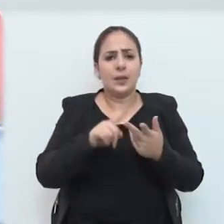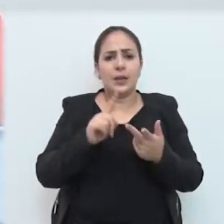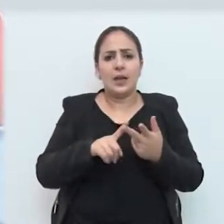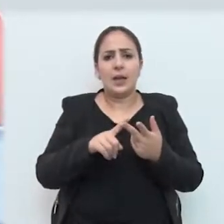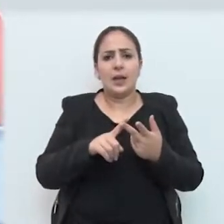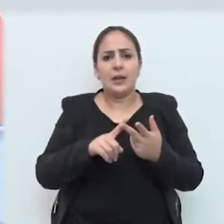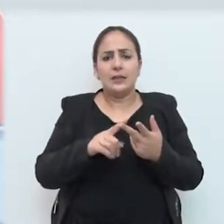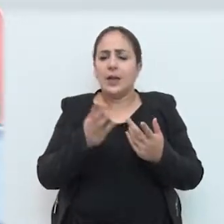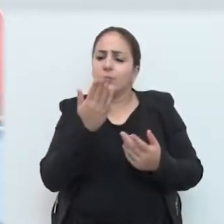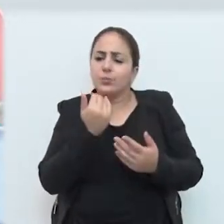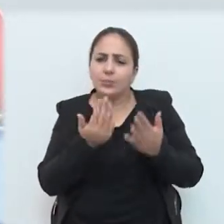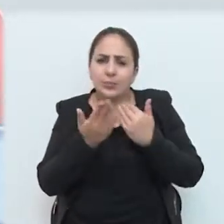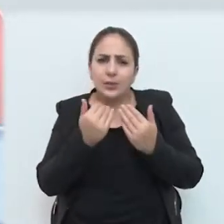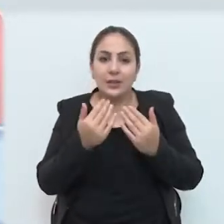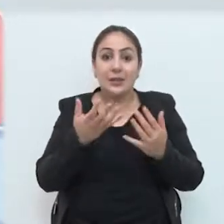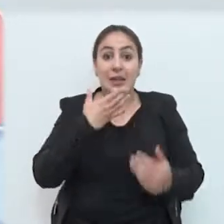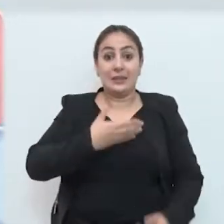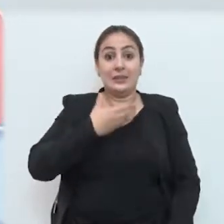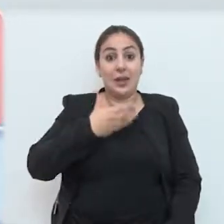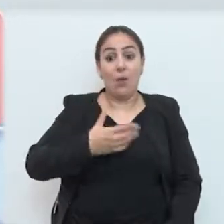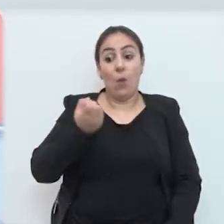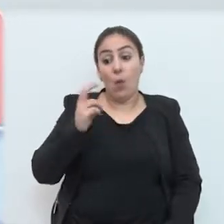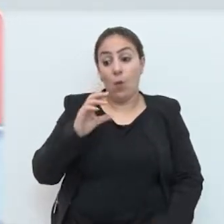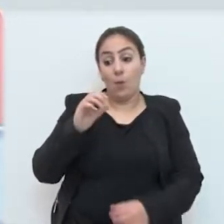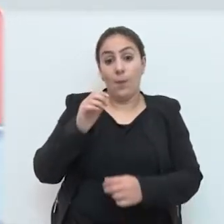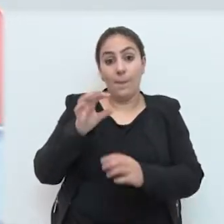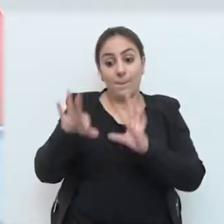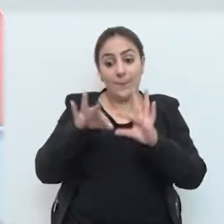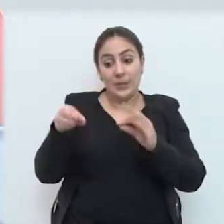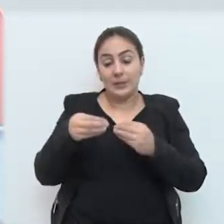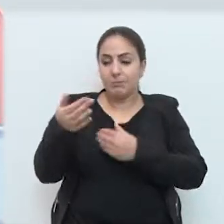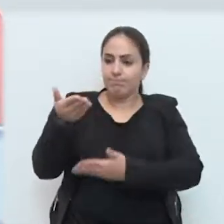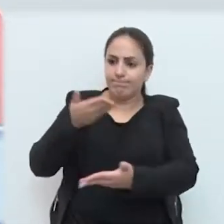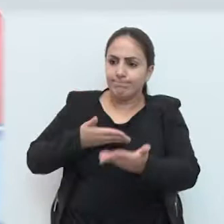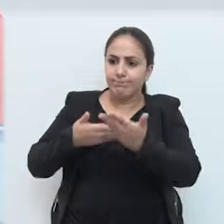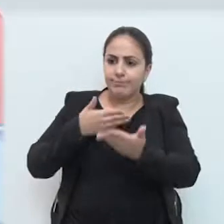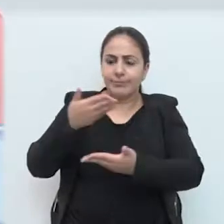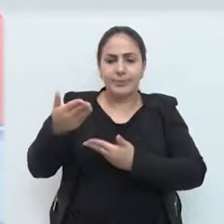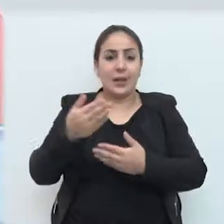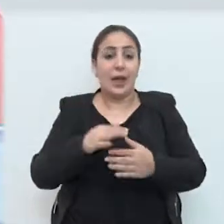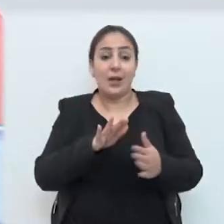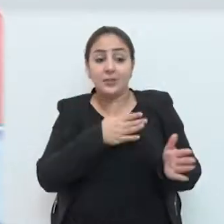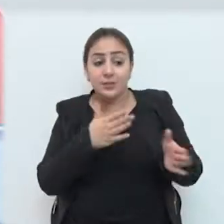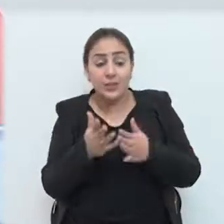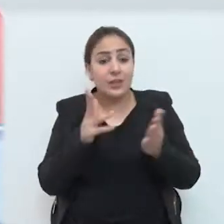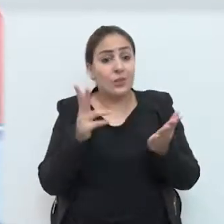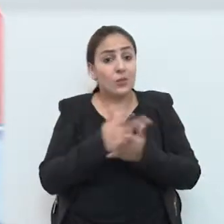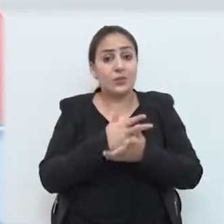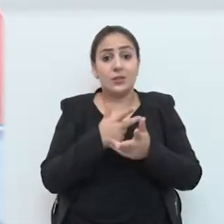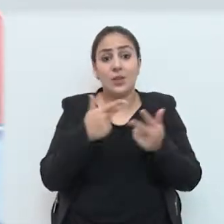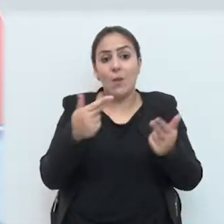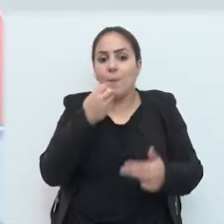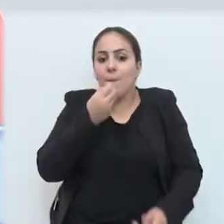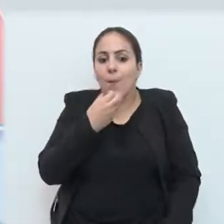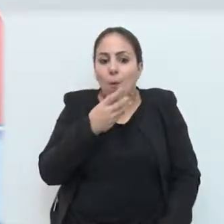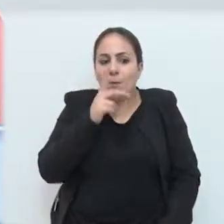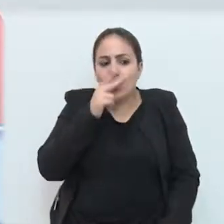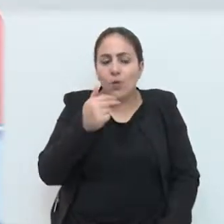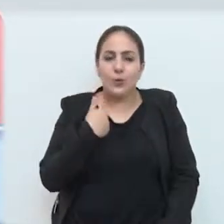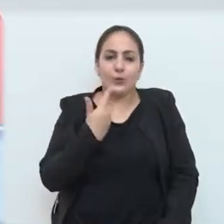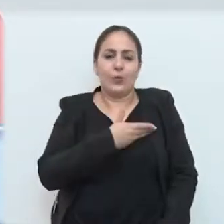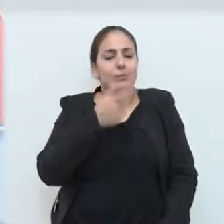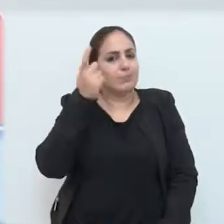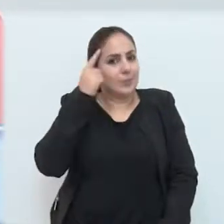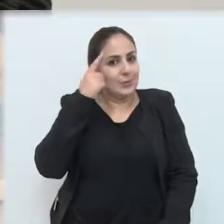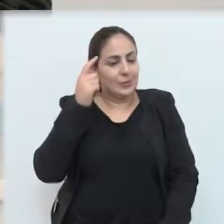seja na ceia, seja na troca de presentes, e às vezes as coisas não são tão agradáveis como